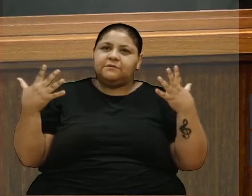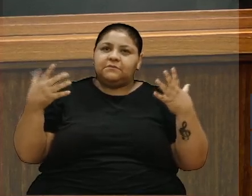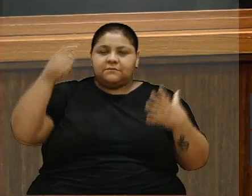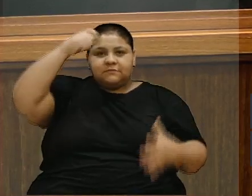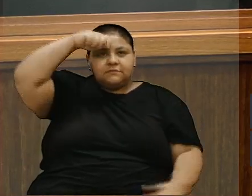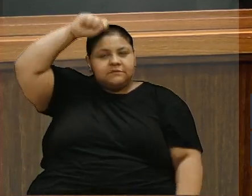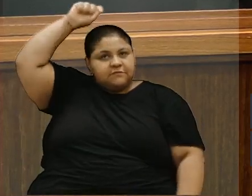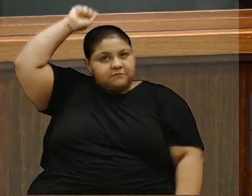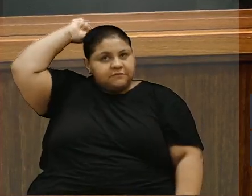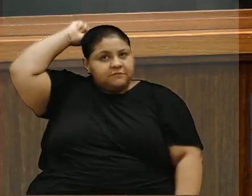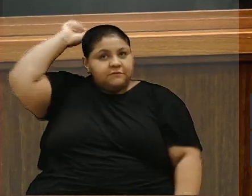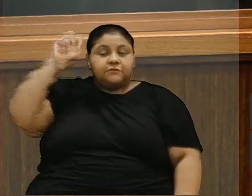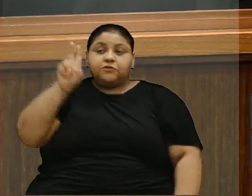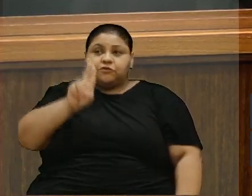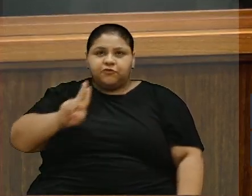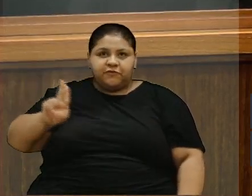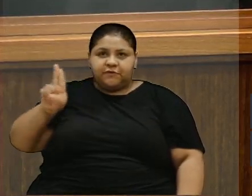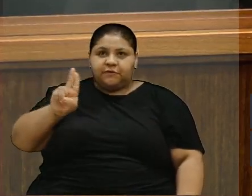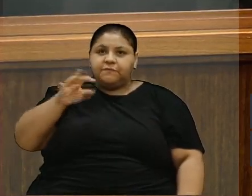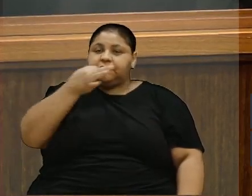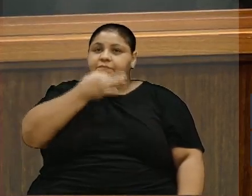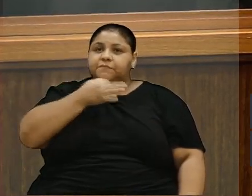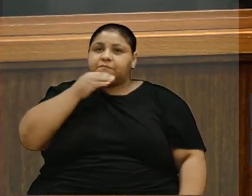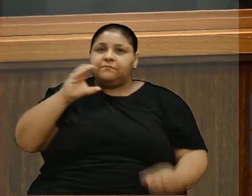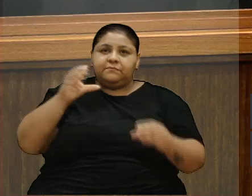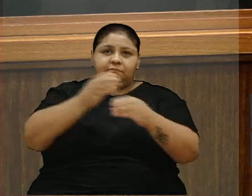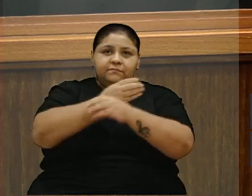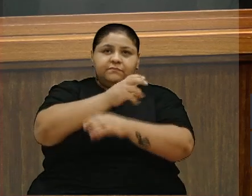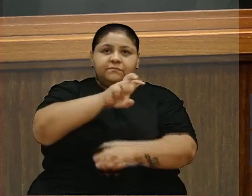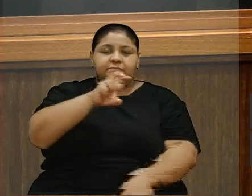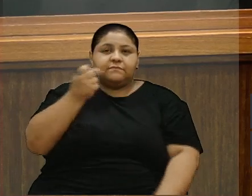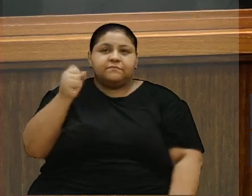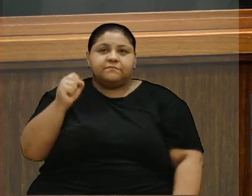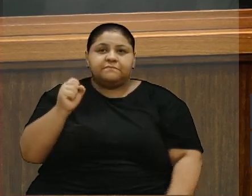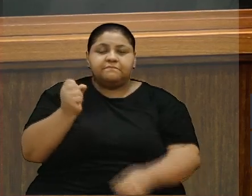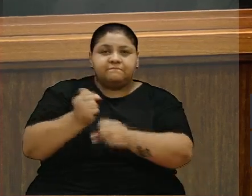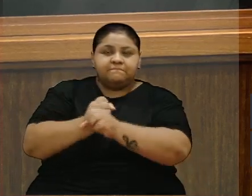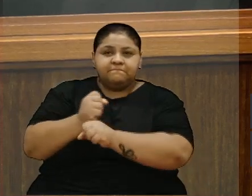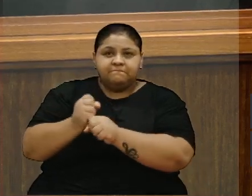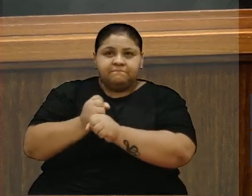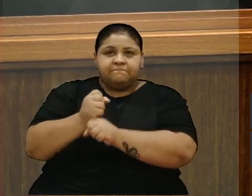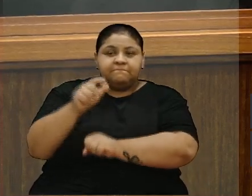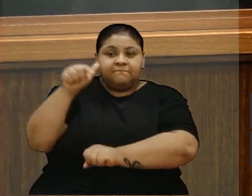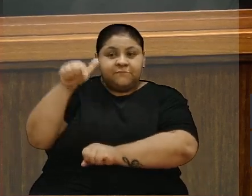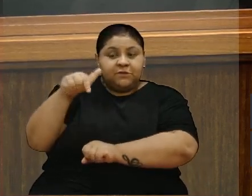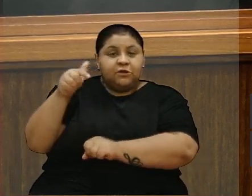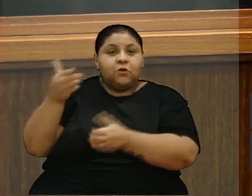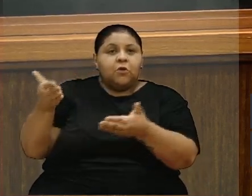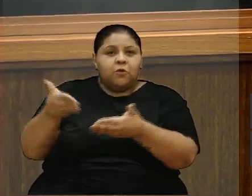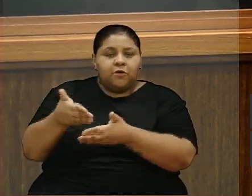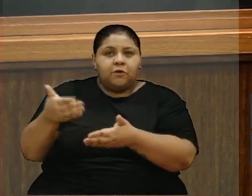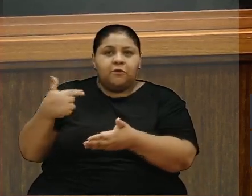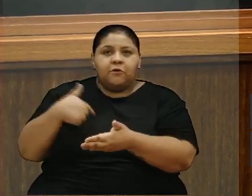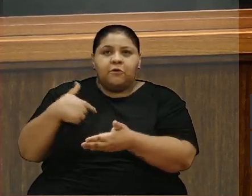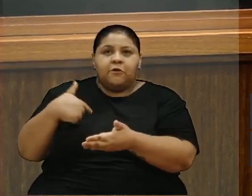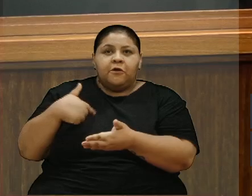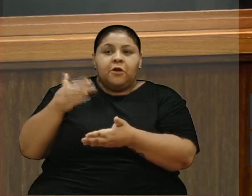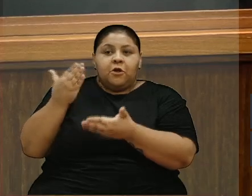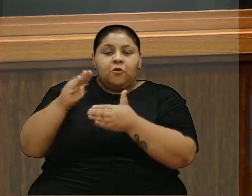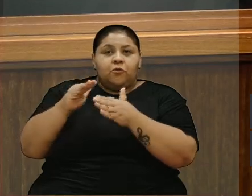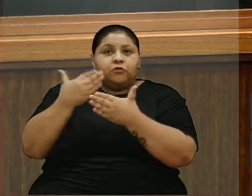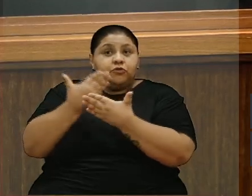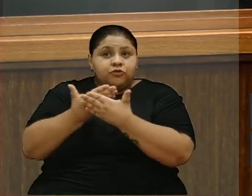a Universidade de Caxias do Sul, que está completando 58 anos. Neste momento, eu fiz meus cursos